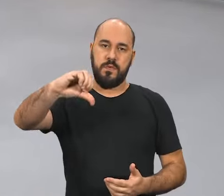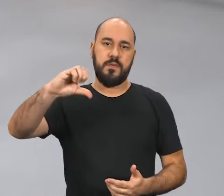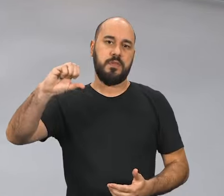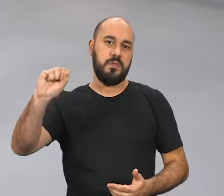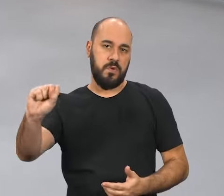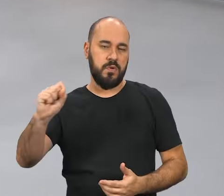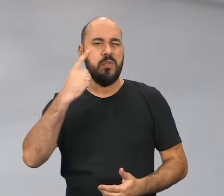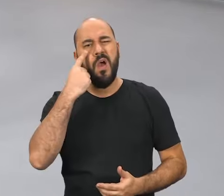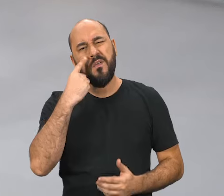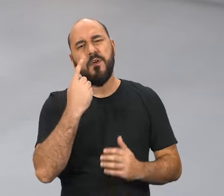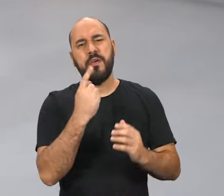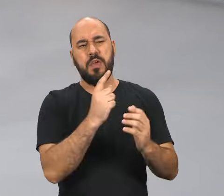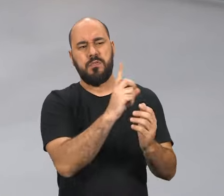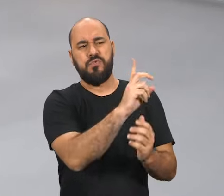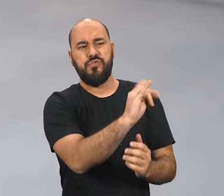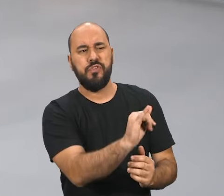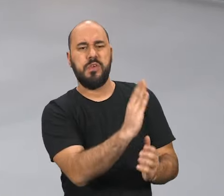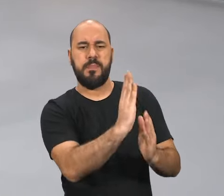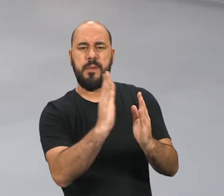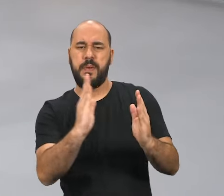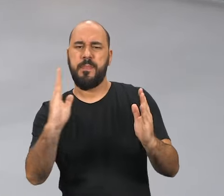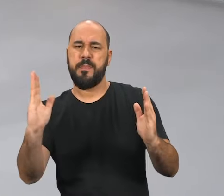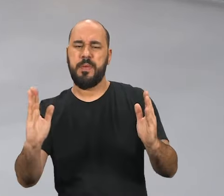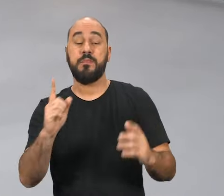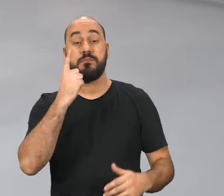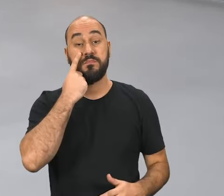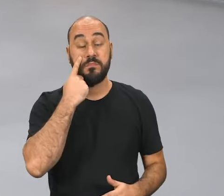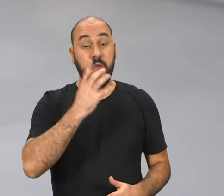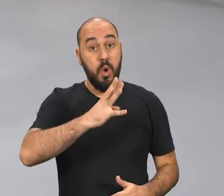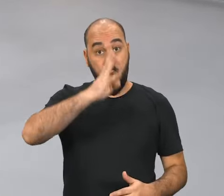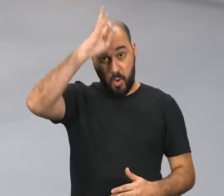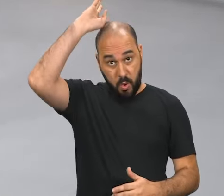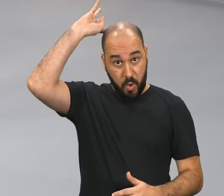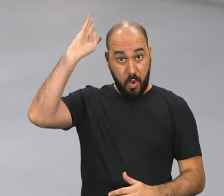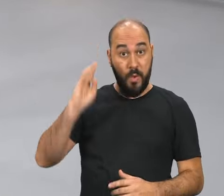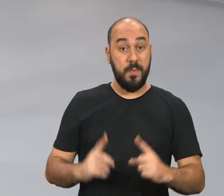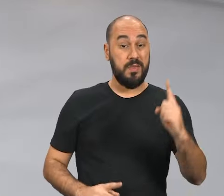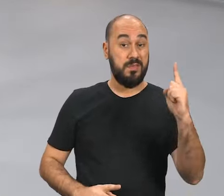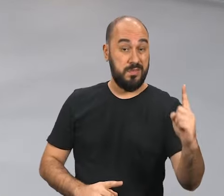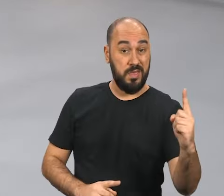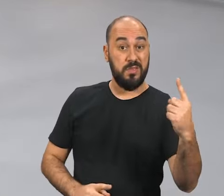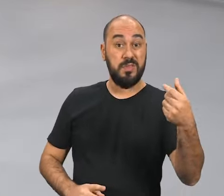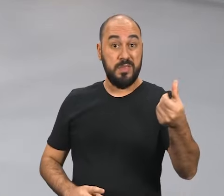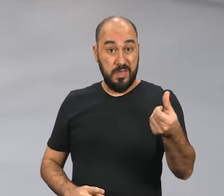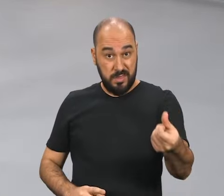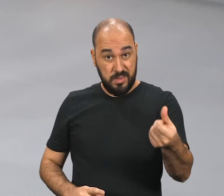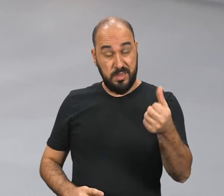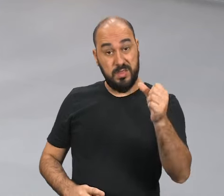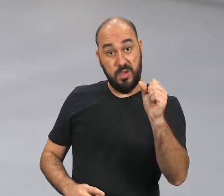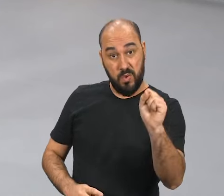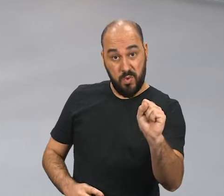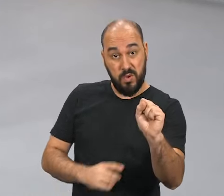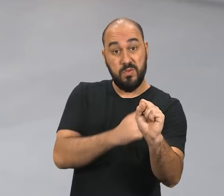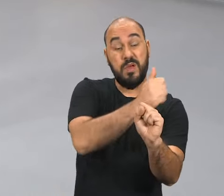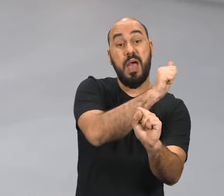de datas. Veja, Roma imperial, o Império Romano, dominou do ano 168